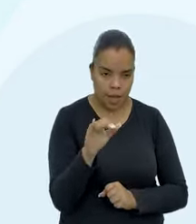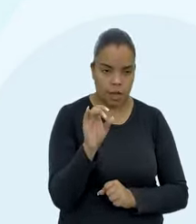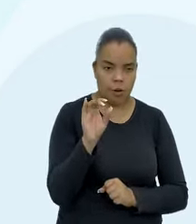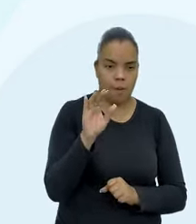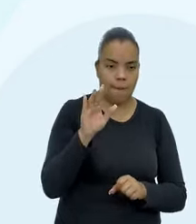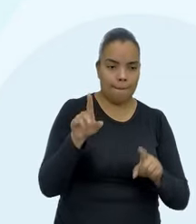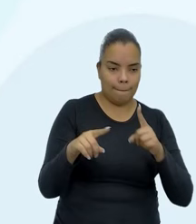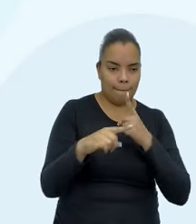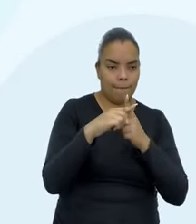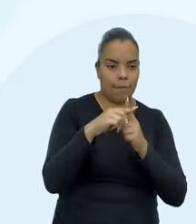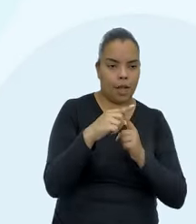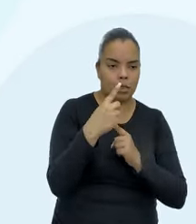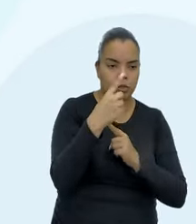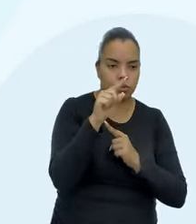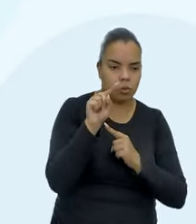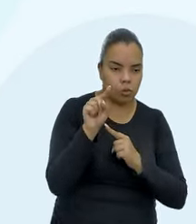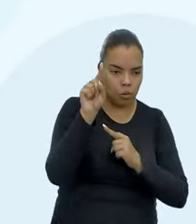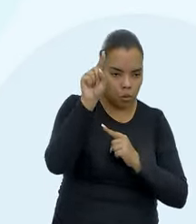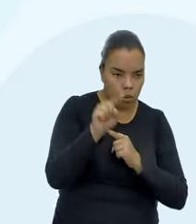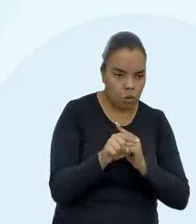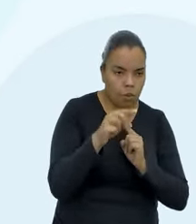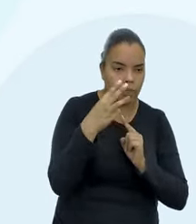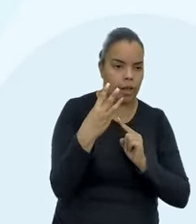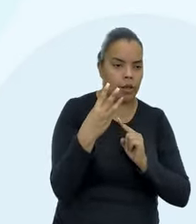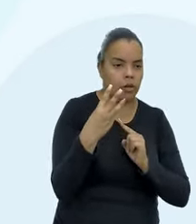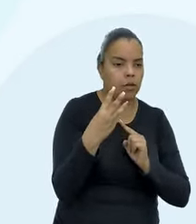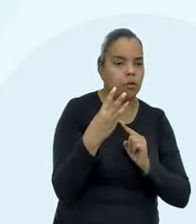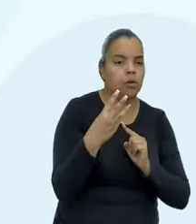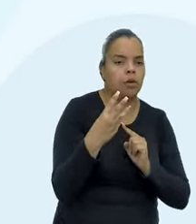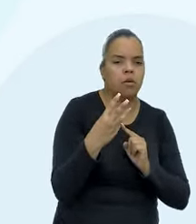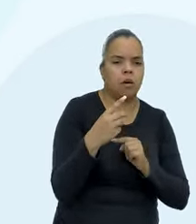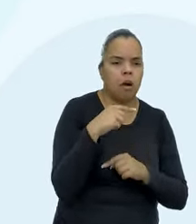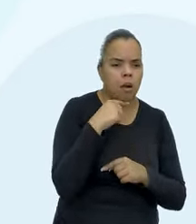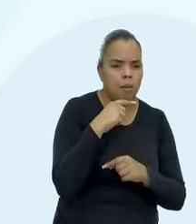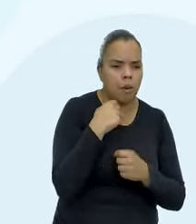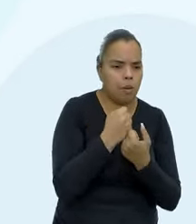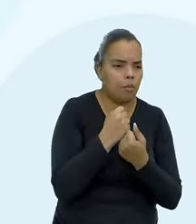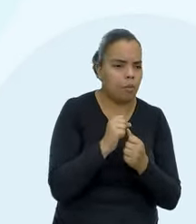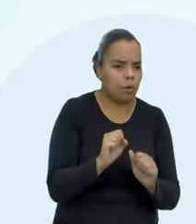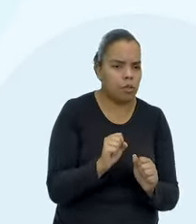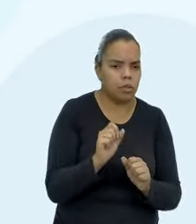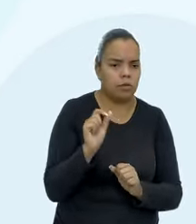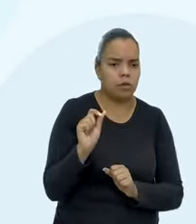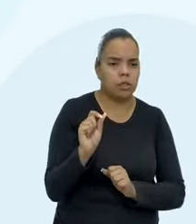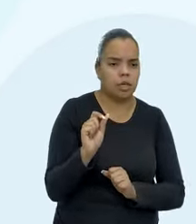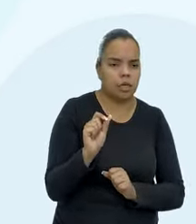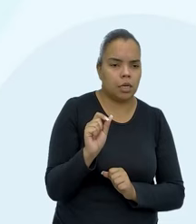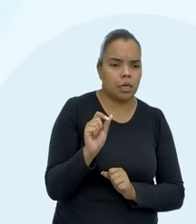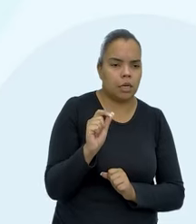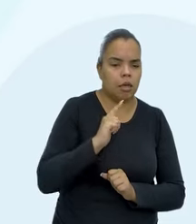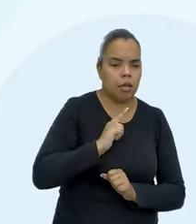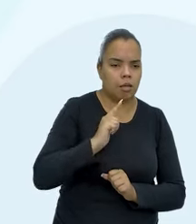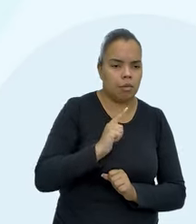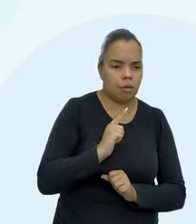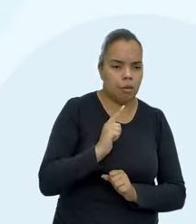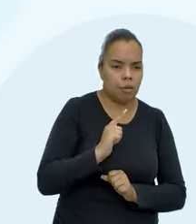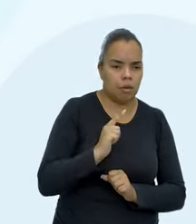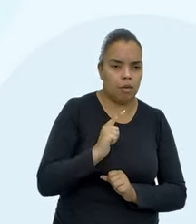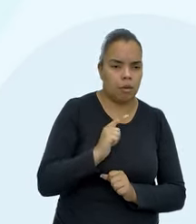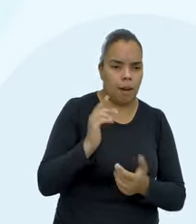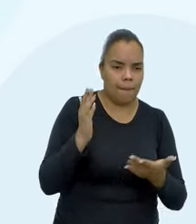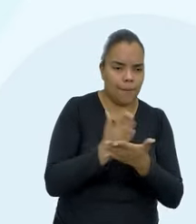olhando aqui para as imagens não é possível somar meio mais um terço sem que eu tenha